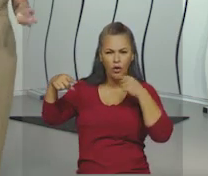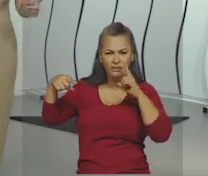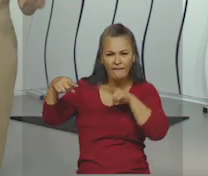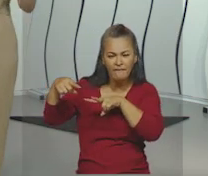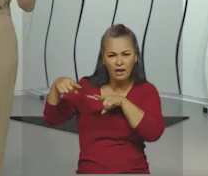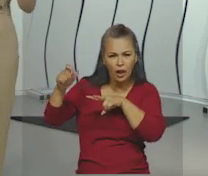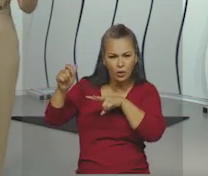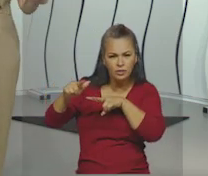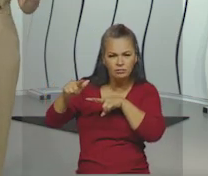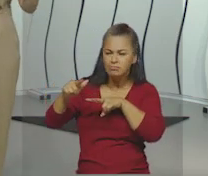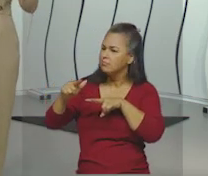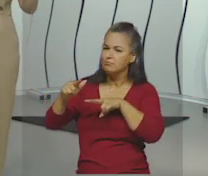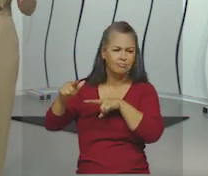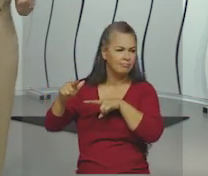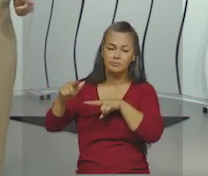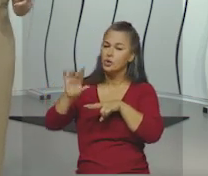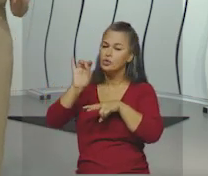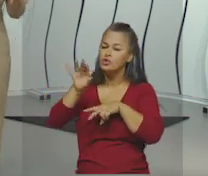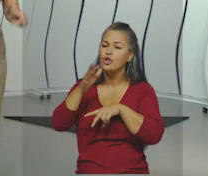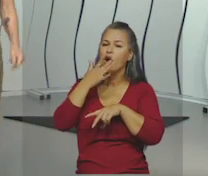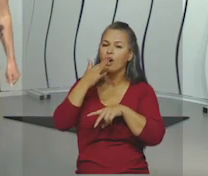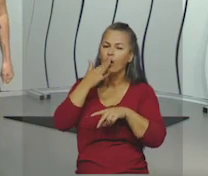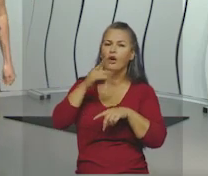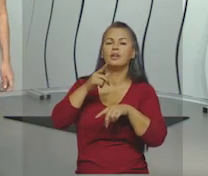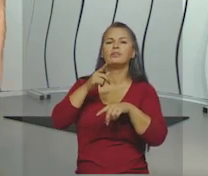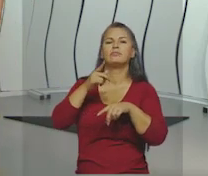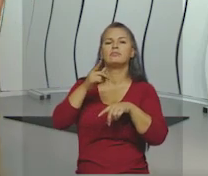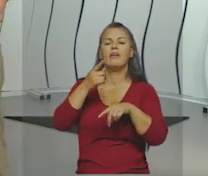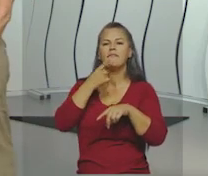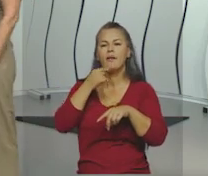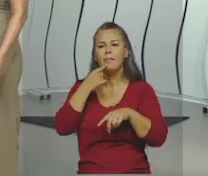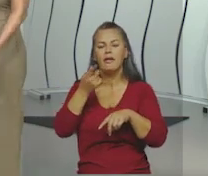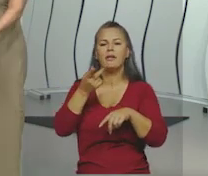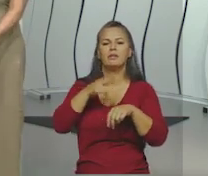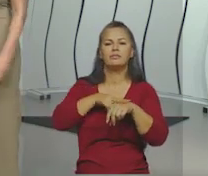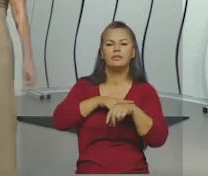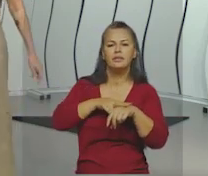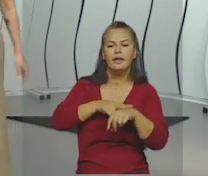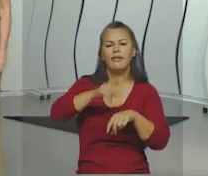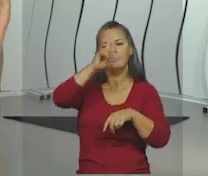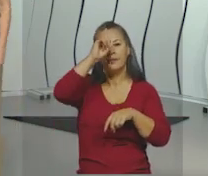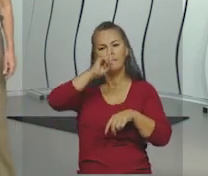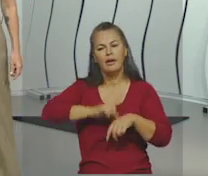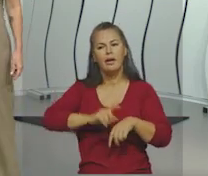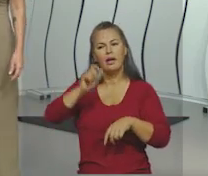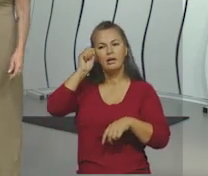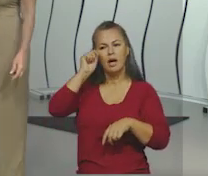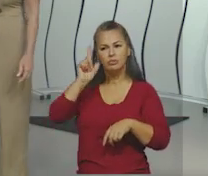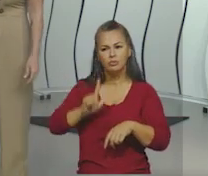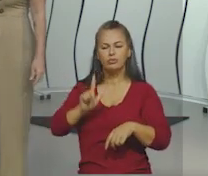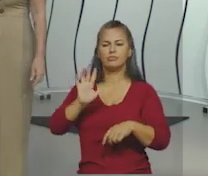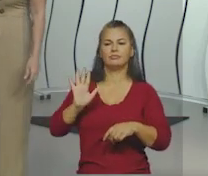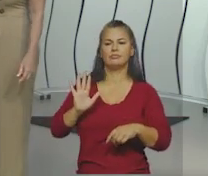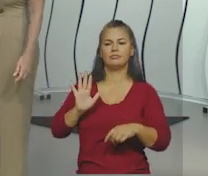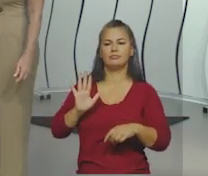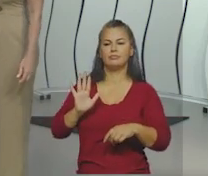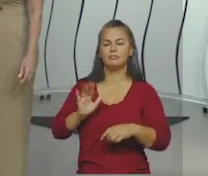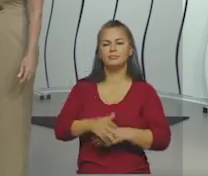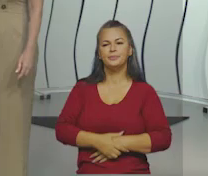luz, tá? Ela tem que estar nesse espectro visível, tá? Do comprimento de onda. Eu falei frequência e comprimento de onda, desculpa.